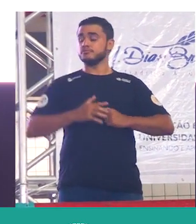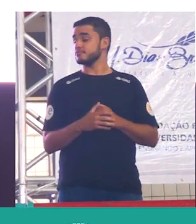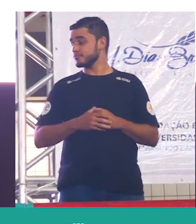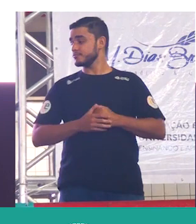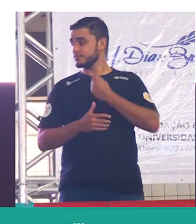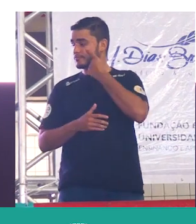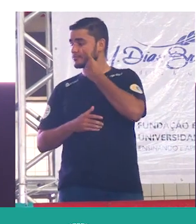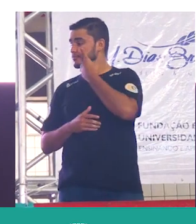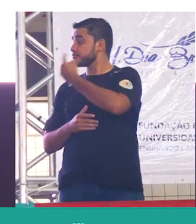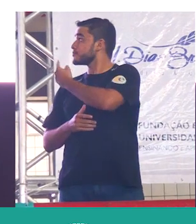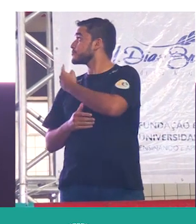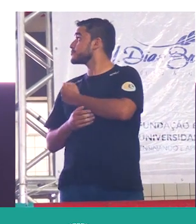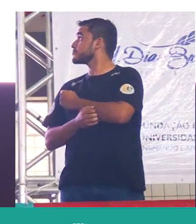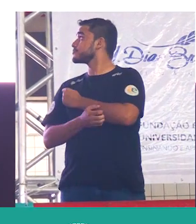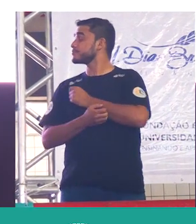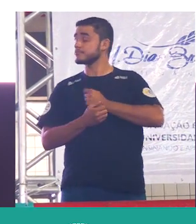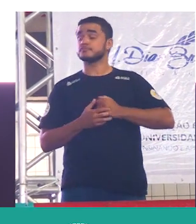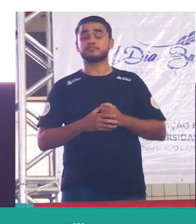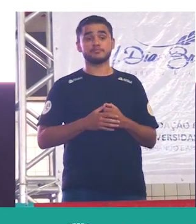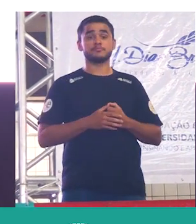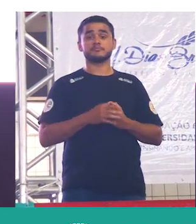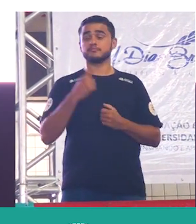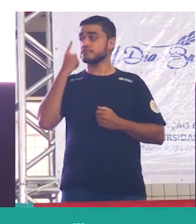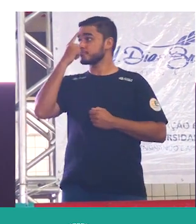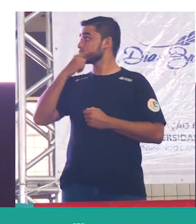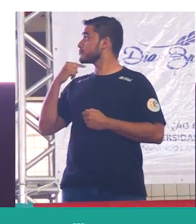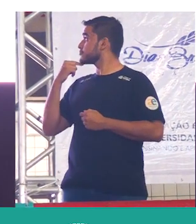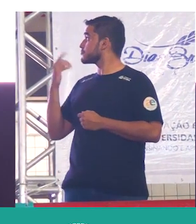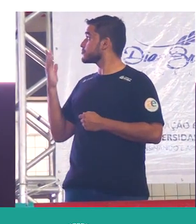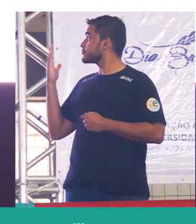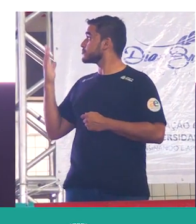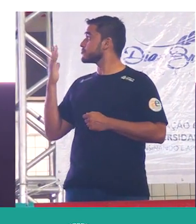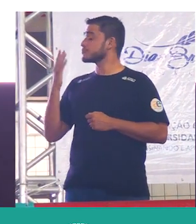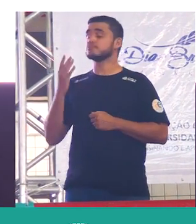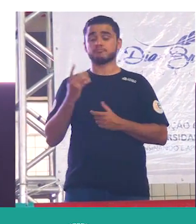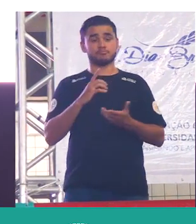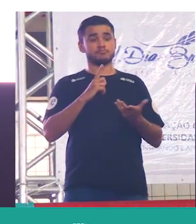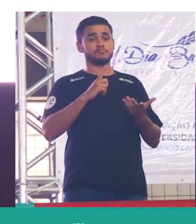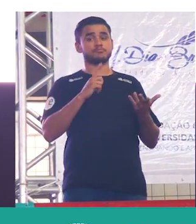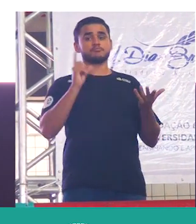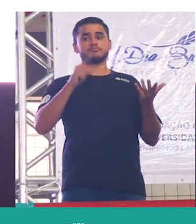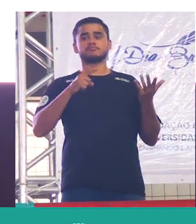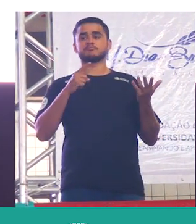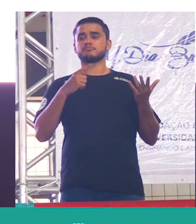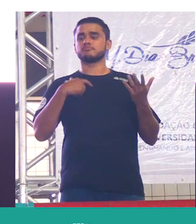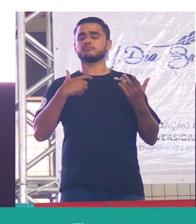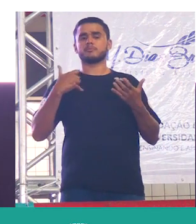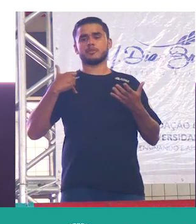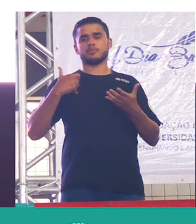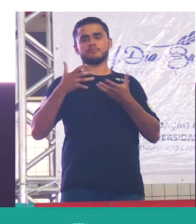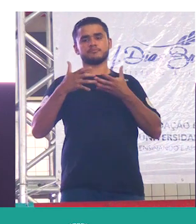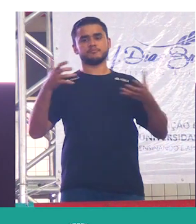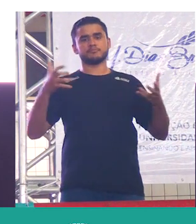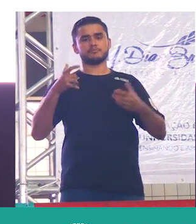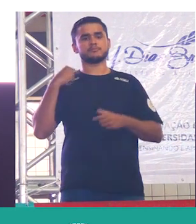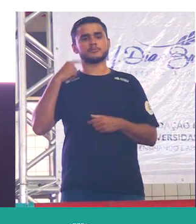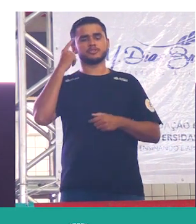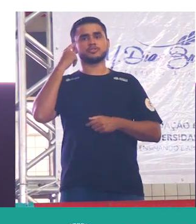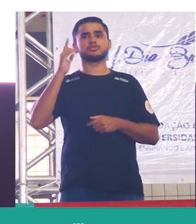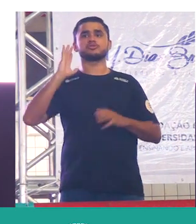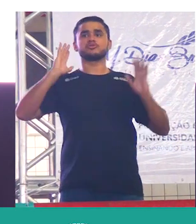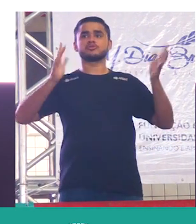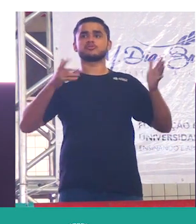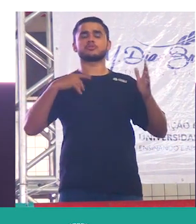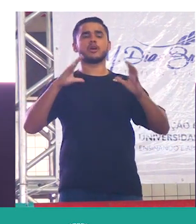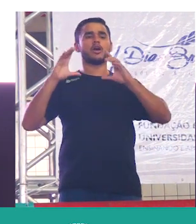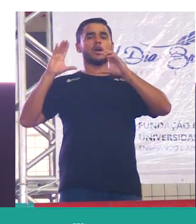que pela imagem do slide, o rosto dele, a aparência dele, está bem mais idosa do que normalmente as